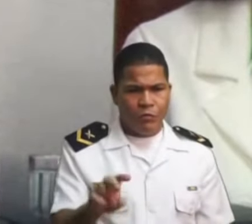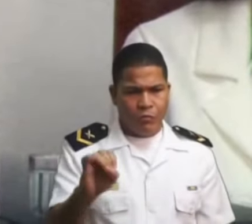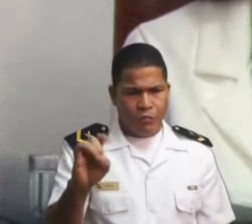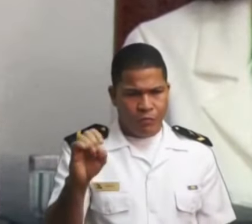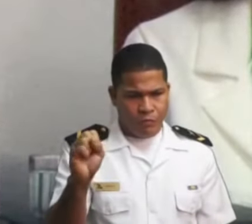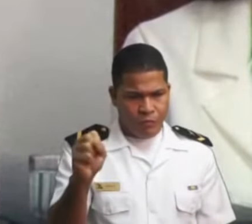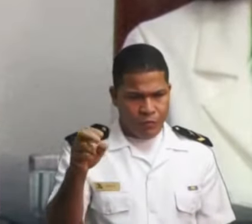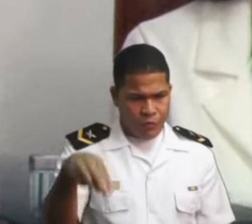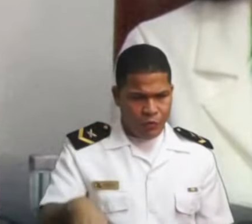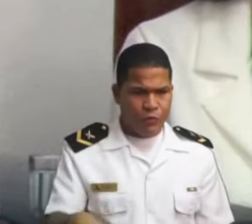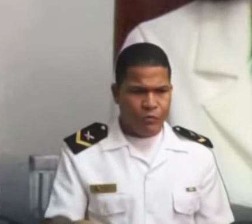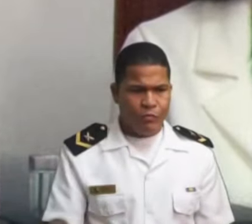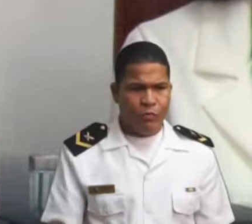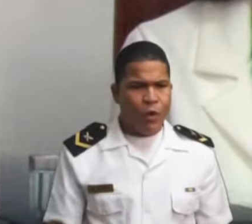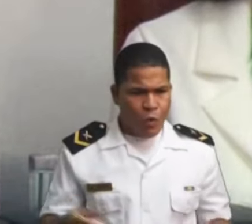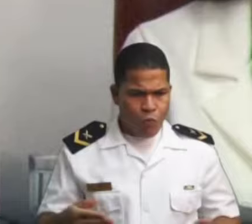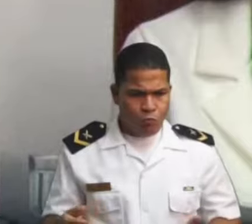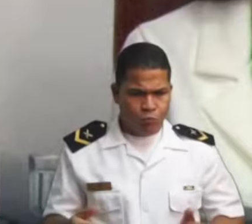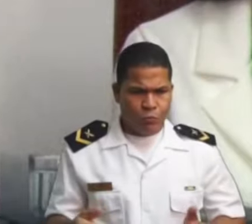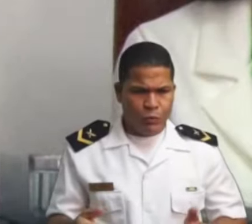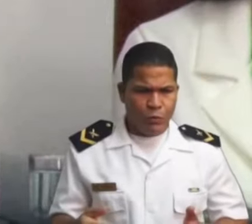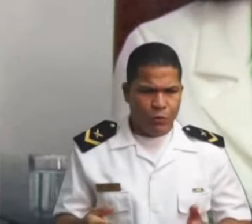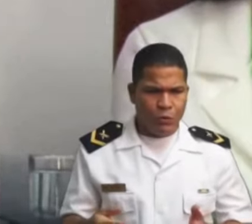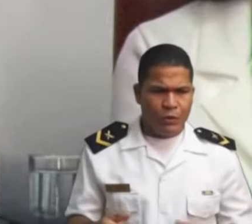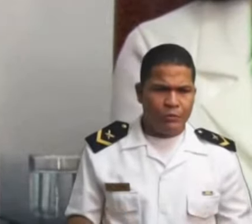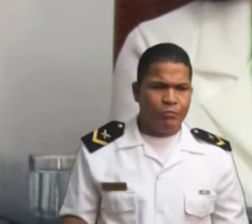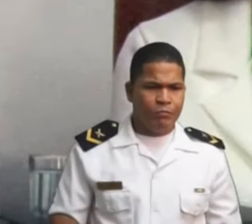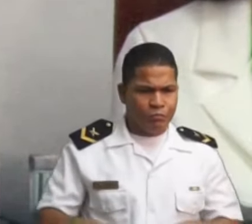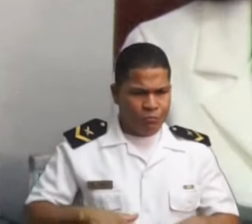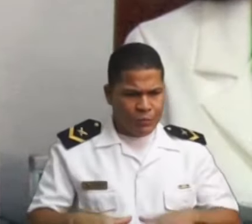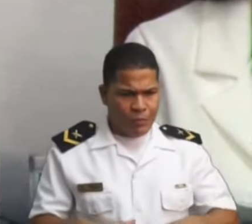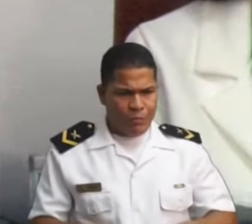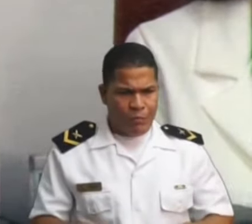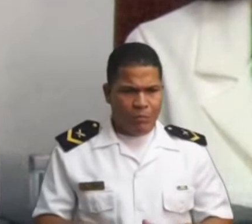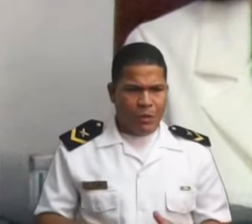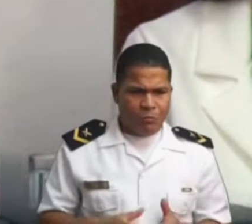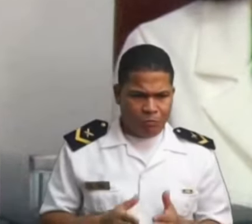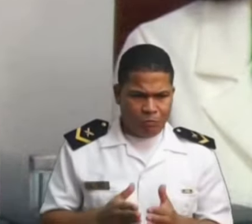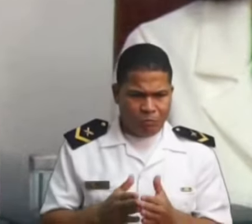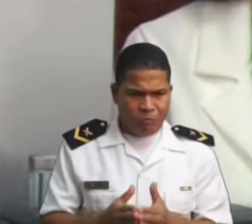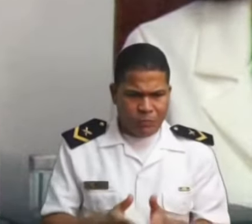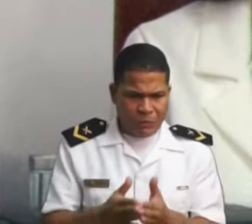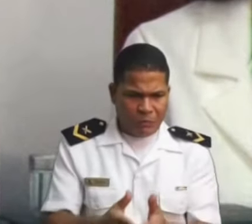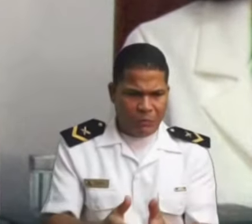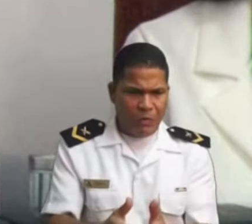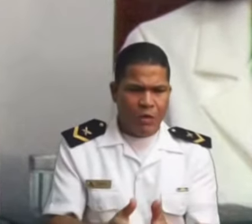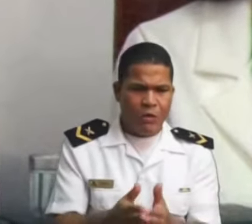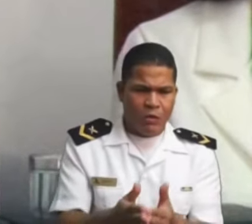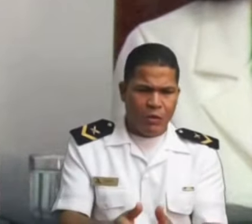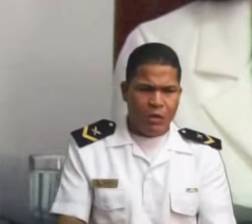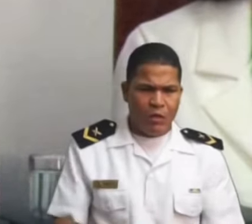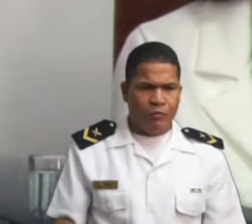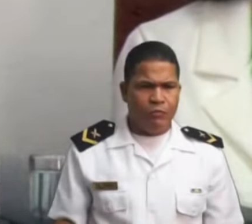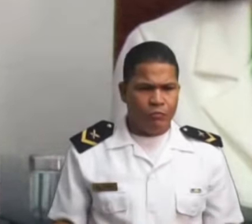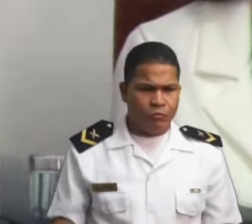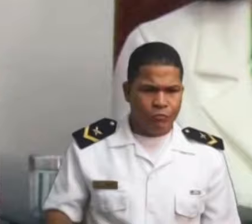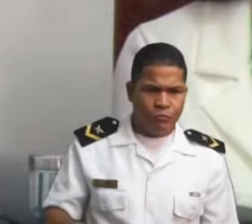atual diretor da Agência Nacional de Transporte e, neste ato, representando a